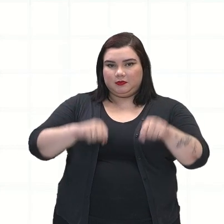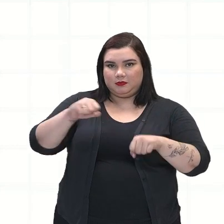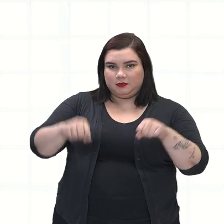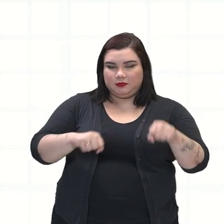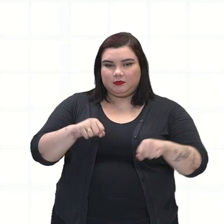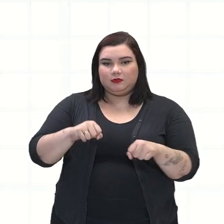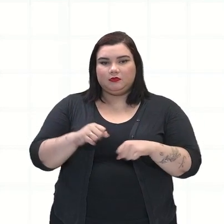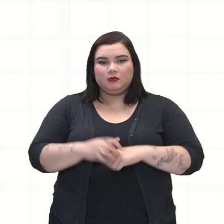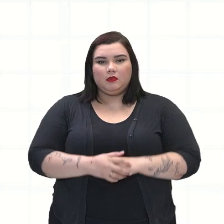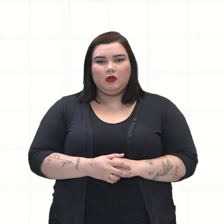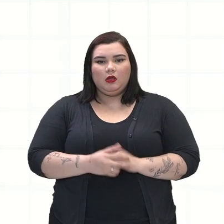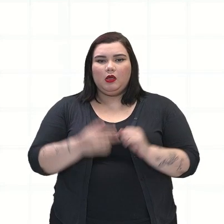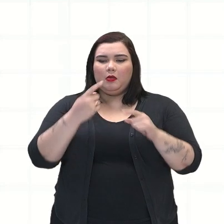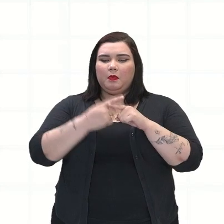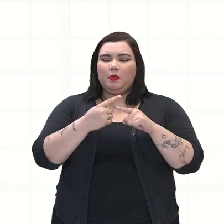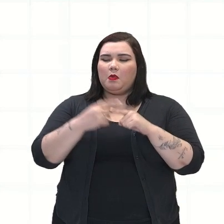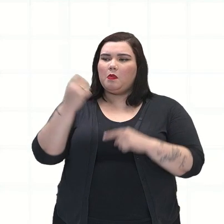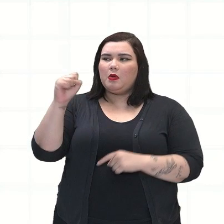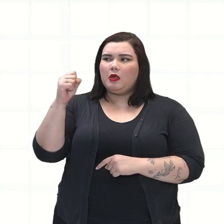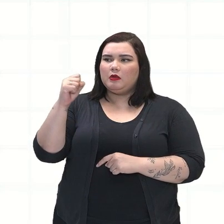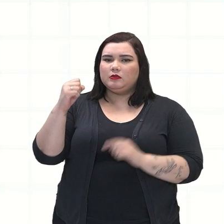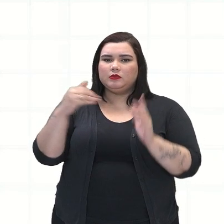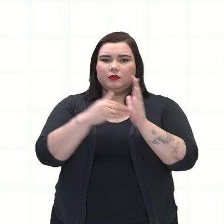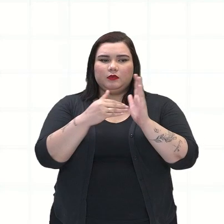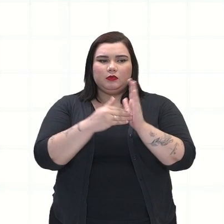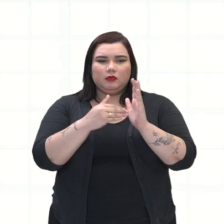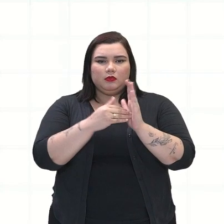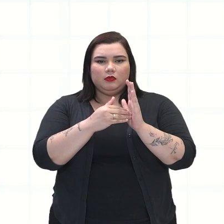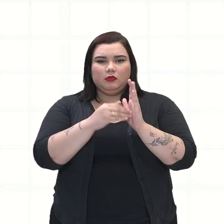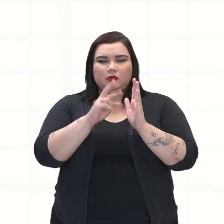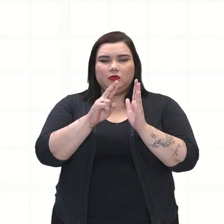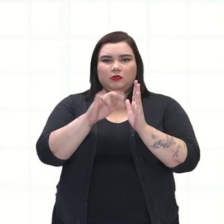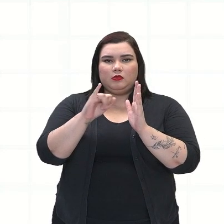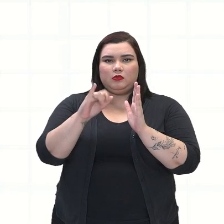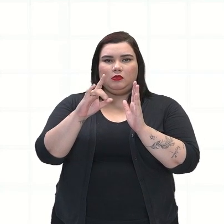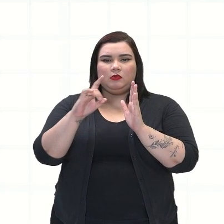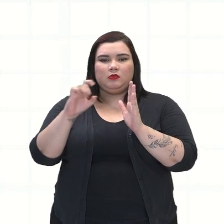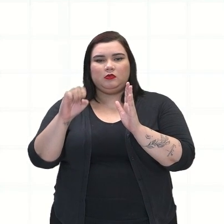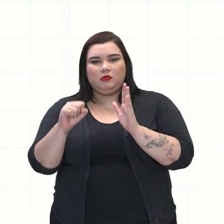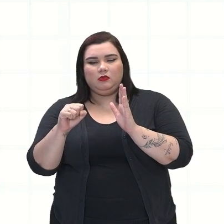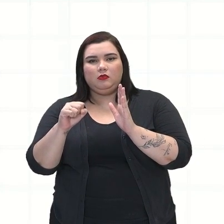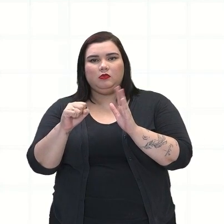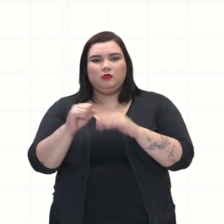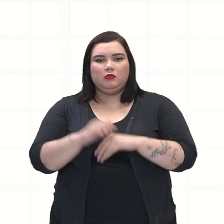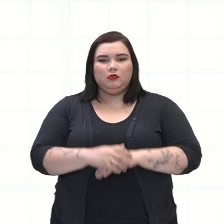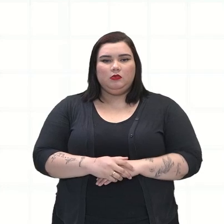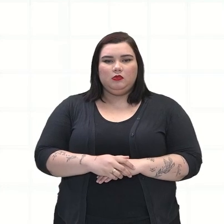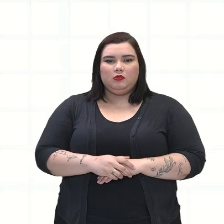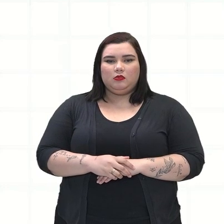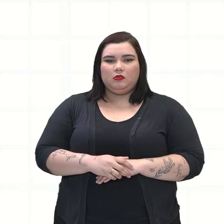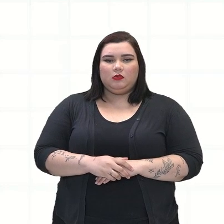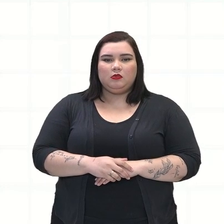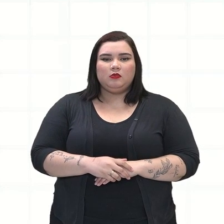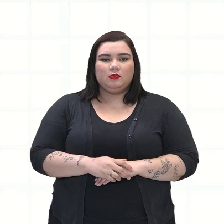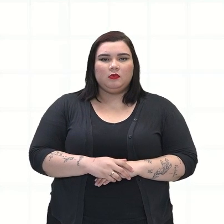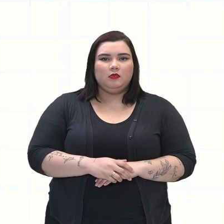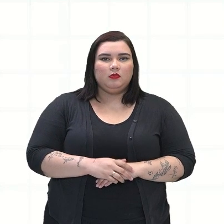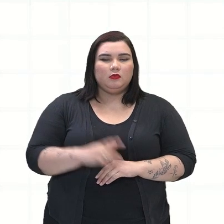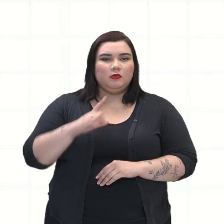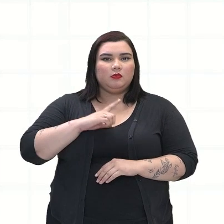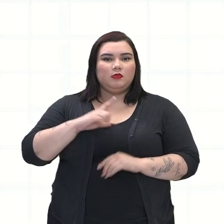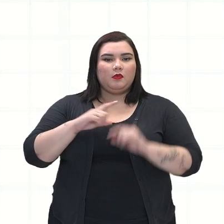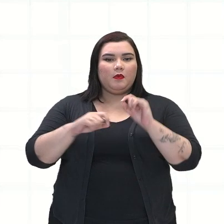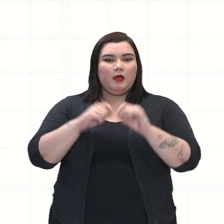Professora, por que tem esse S aqui, se não está no plural? Eu tenho S porque o verbo está conjugado aí na